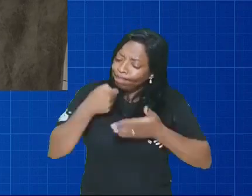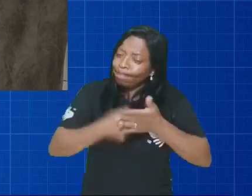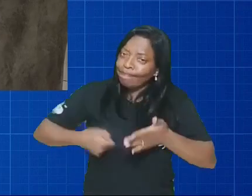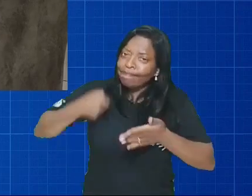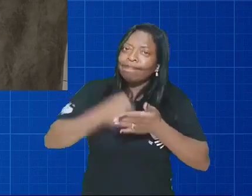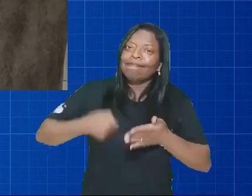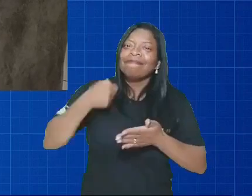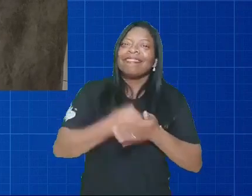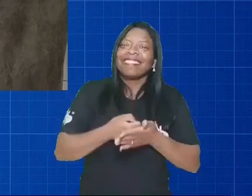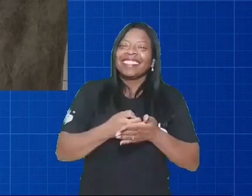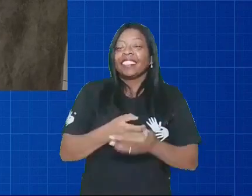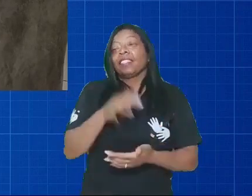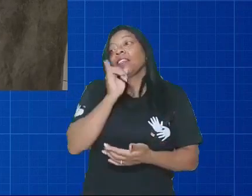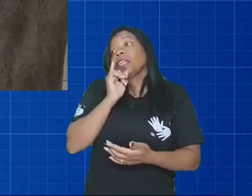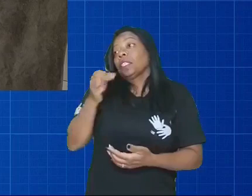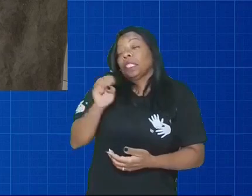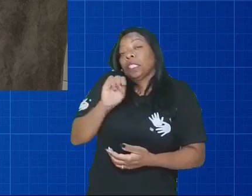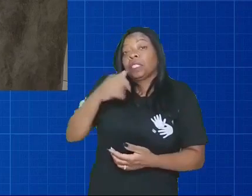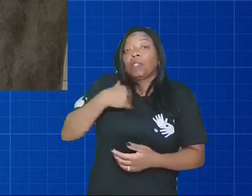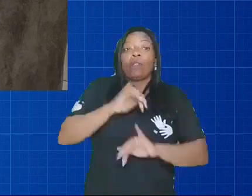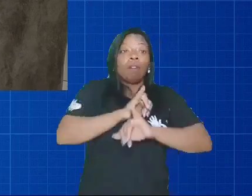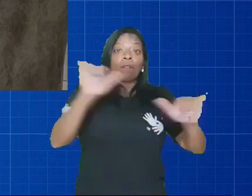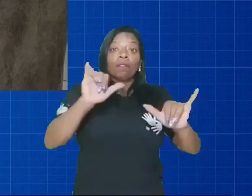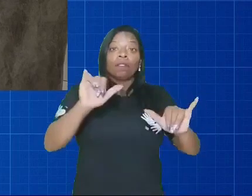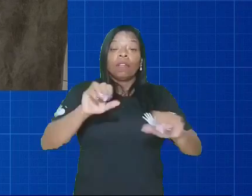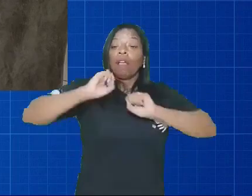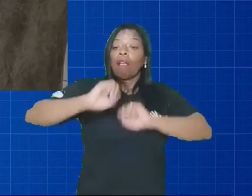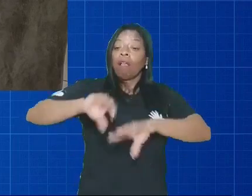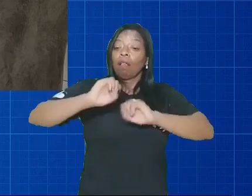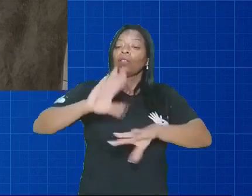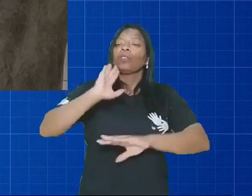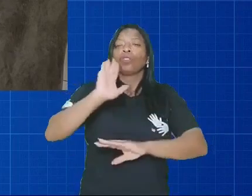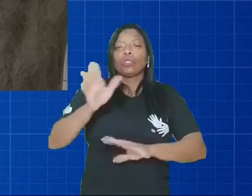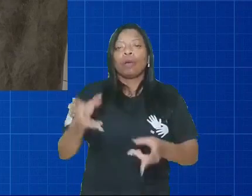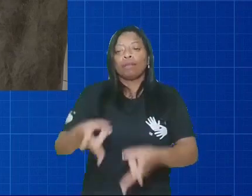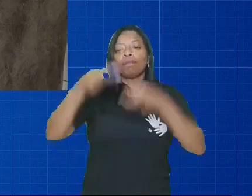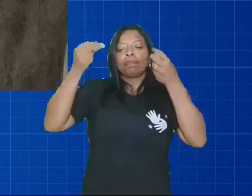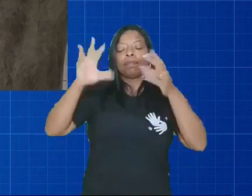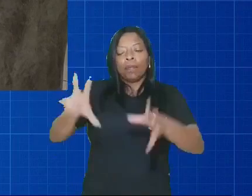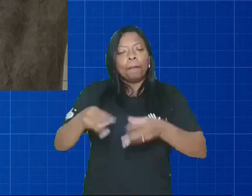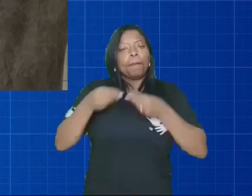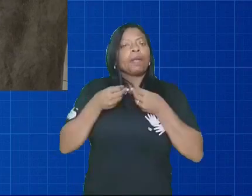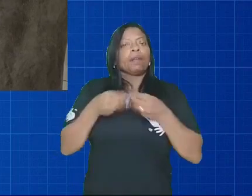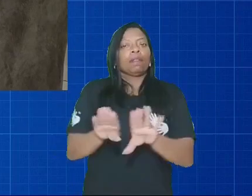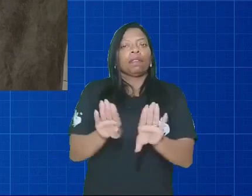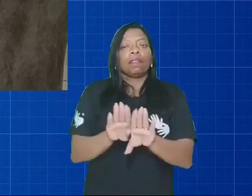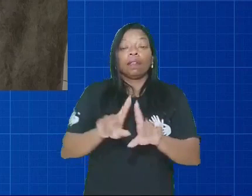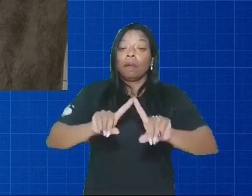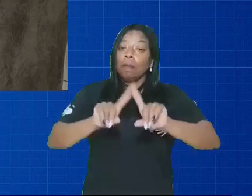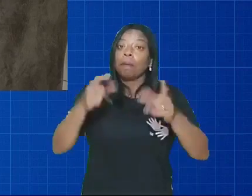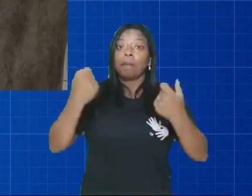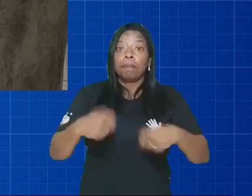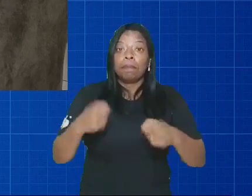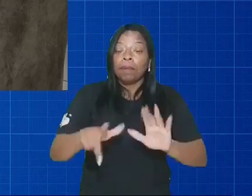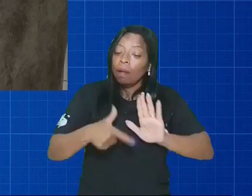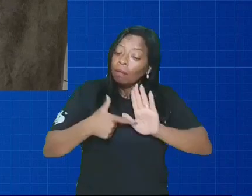aqui no nosso grupo, bastaria se falar educação, não precisaria falar educação ambiental, mas a gente tem que frisar o ambiental, assim como a gente tem que frisar a inclusão,